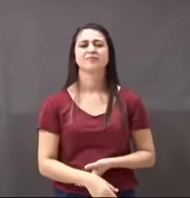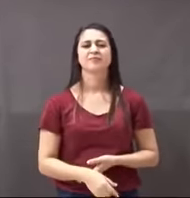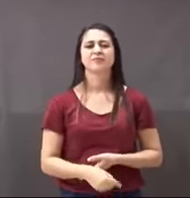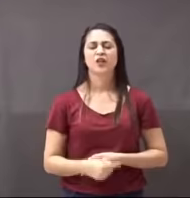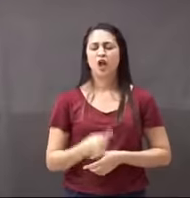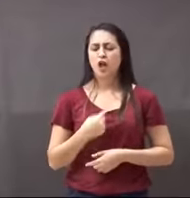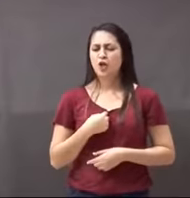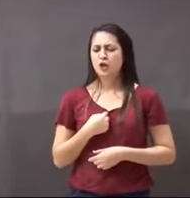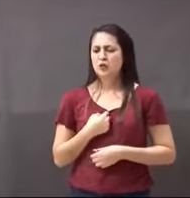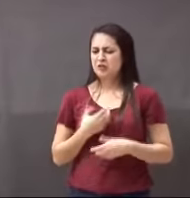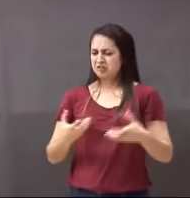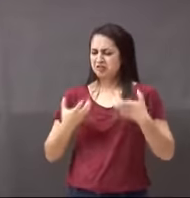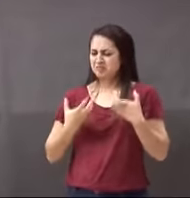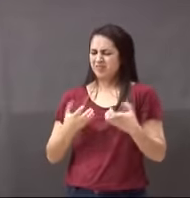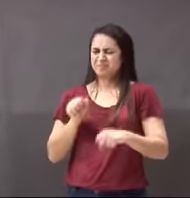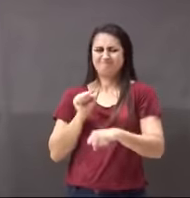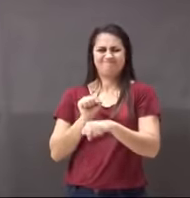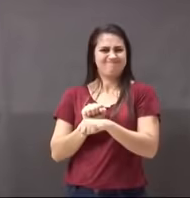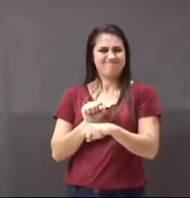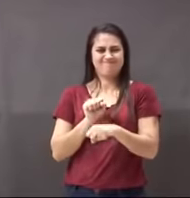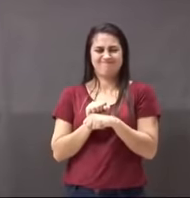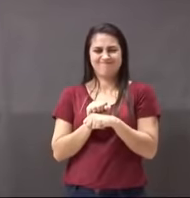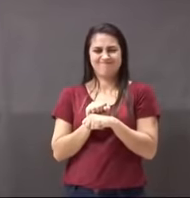para fazer a gente parar,